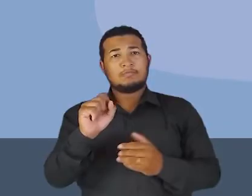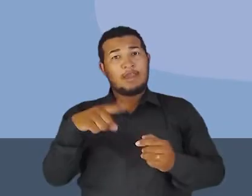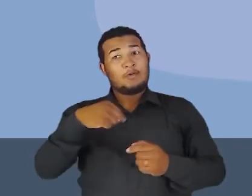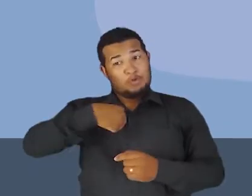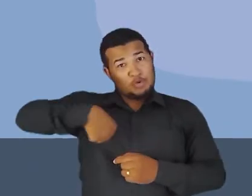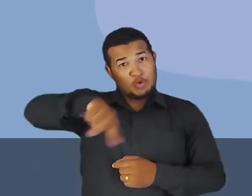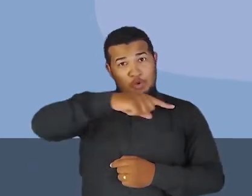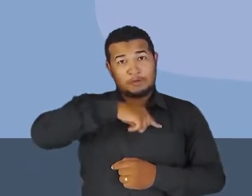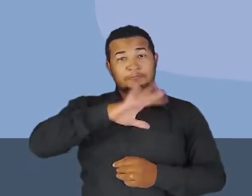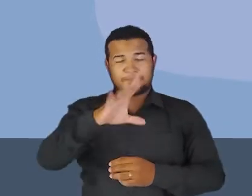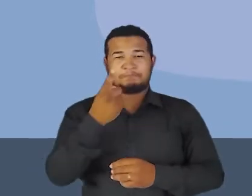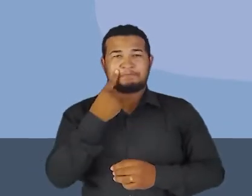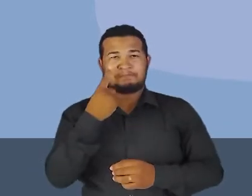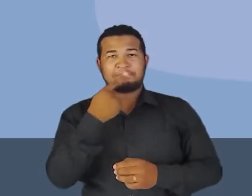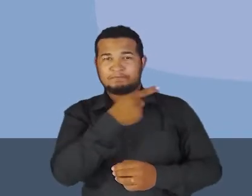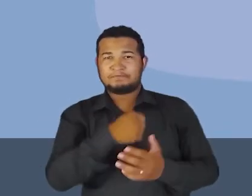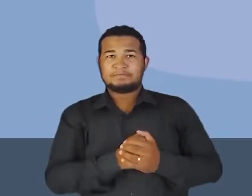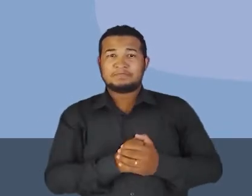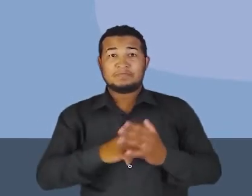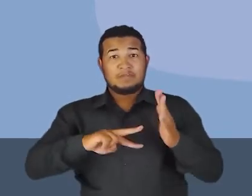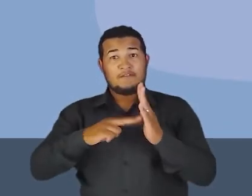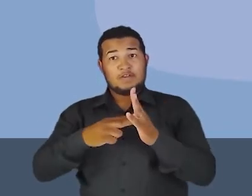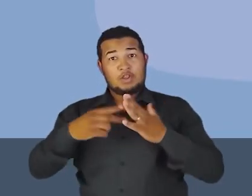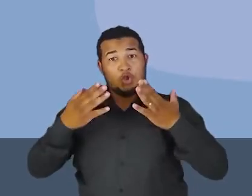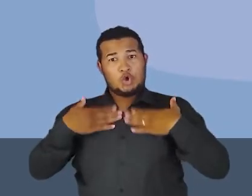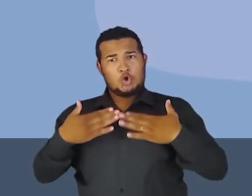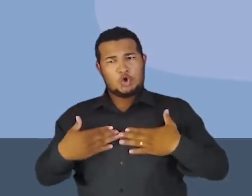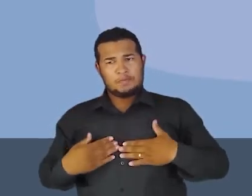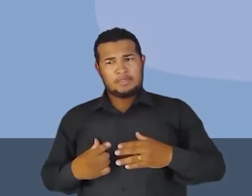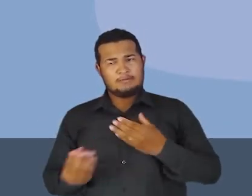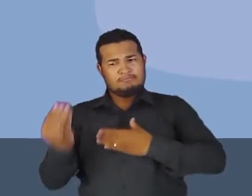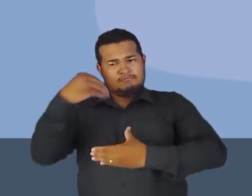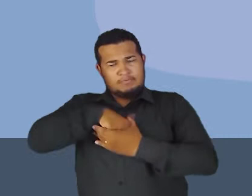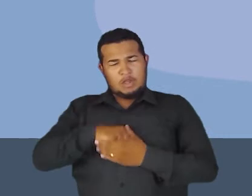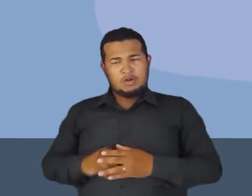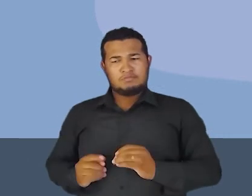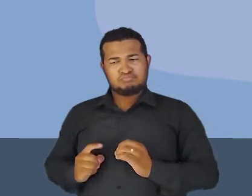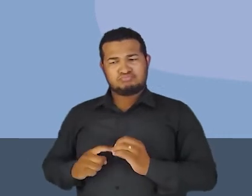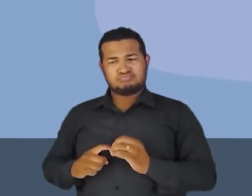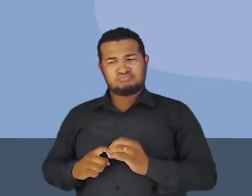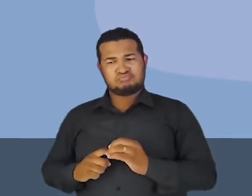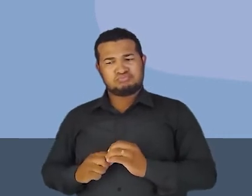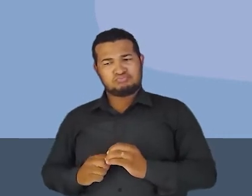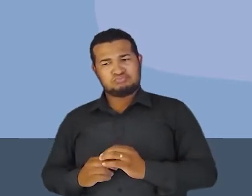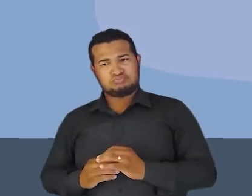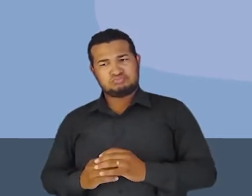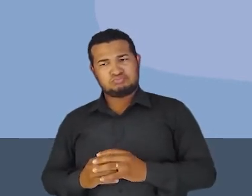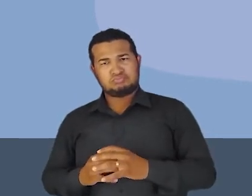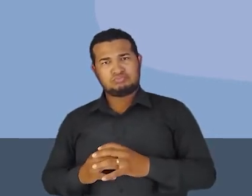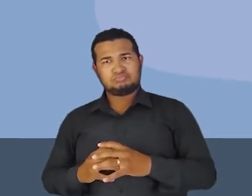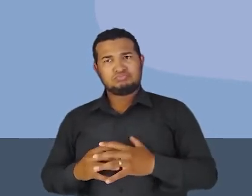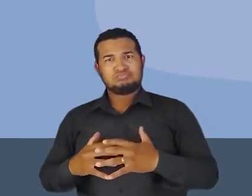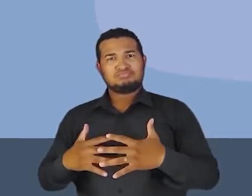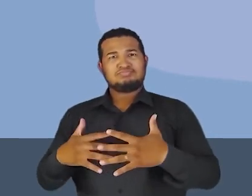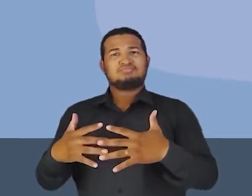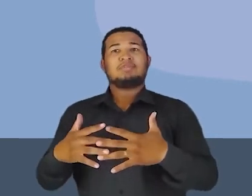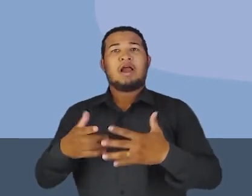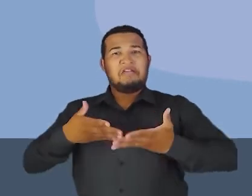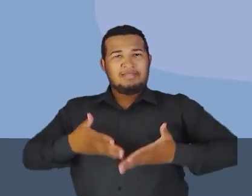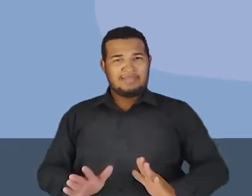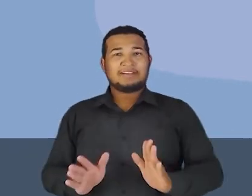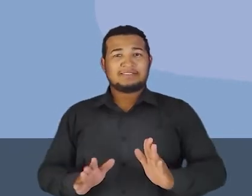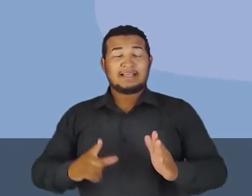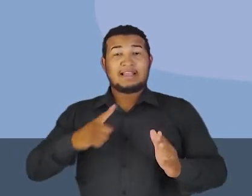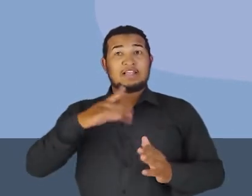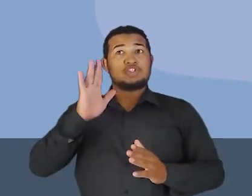vivíparo? Observe na imagem. O embrião se desenvolve completamente dentro do organismo da mãe. Recebem alimento e oxigênio do